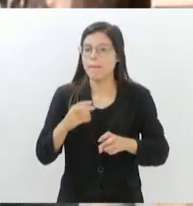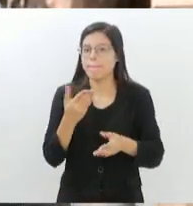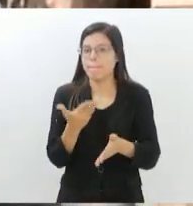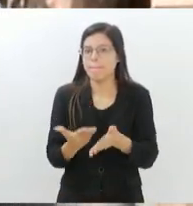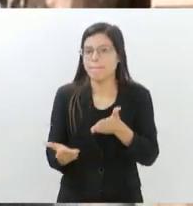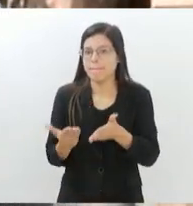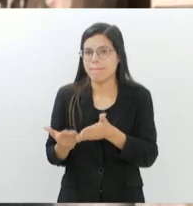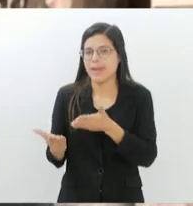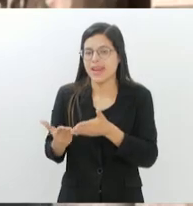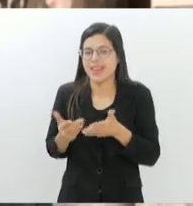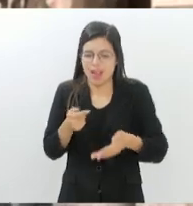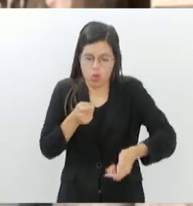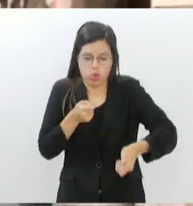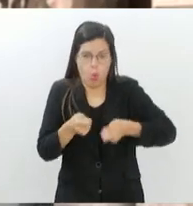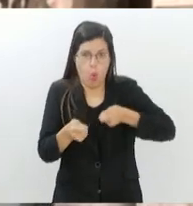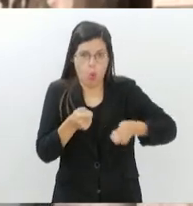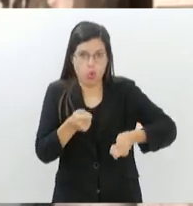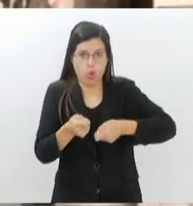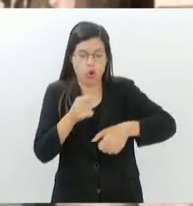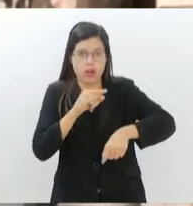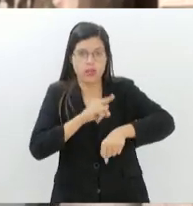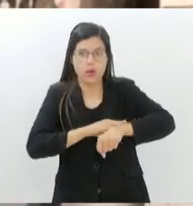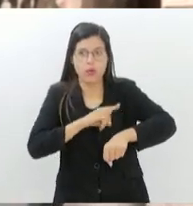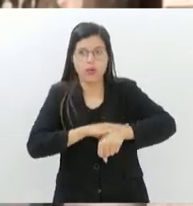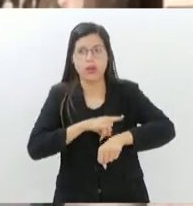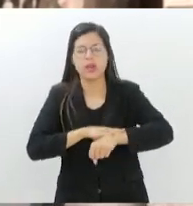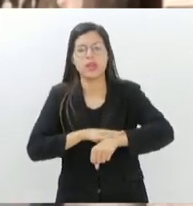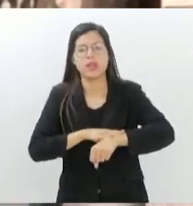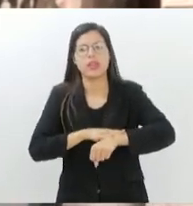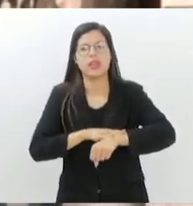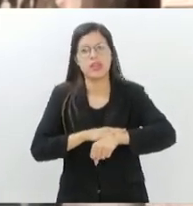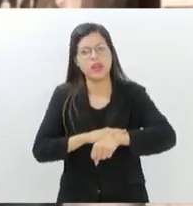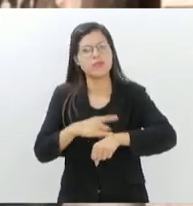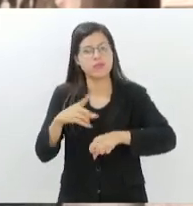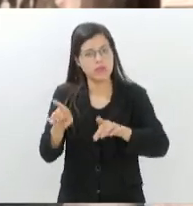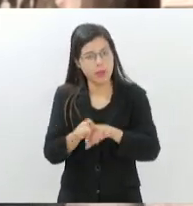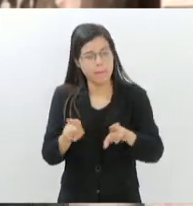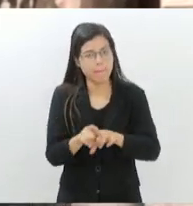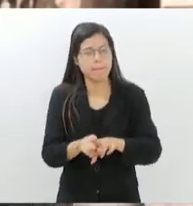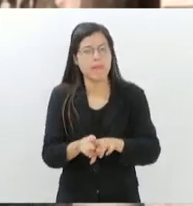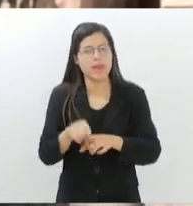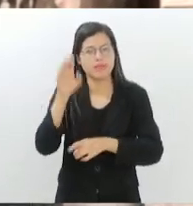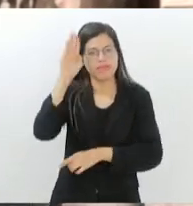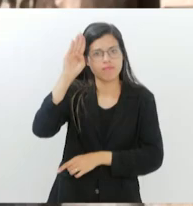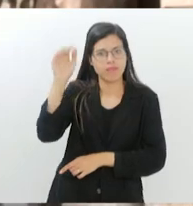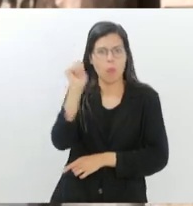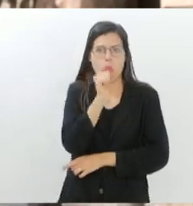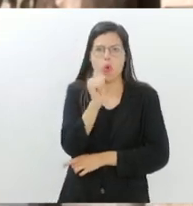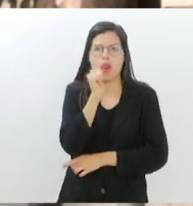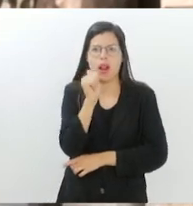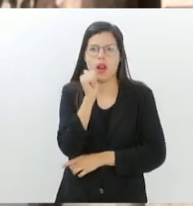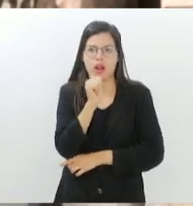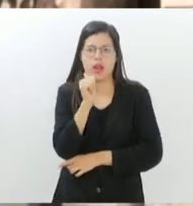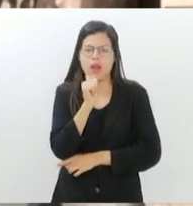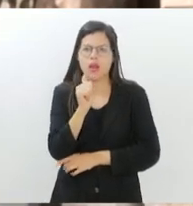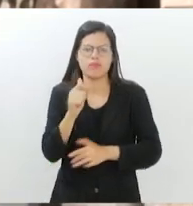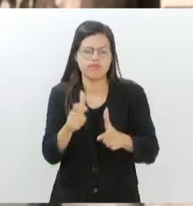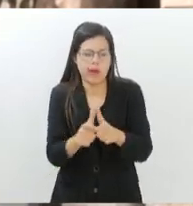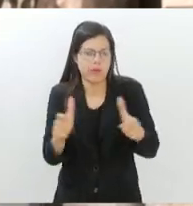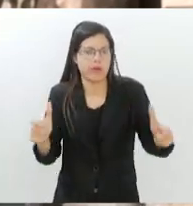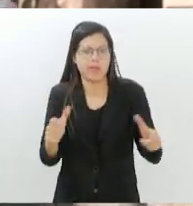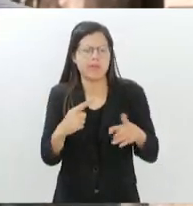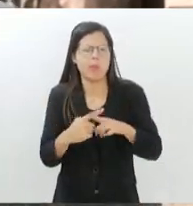urina pela uretra. Tem afetado as mais mulheres também. O que provoca essa doença? Tem algum motivo